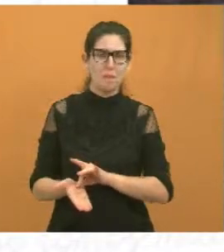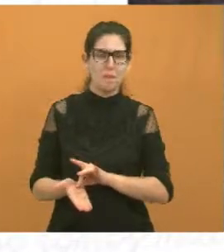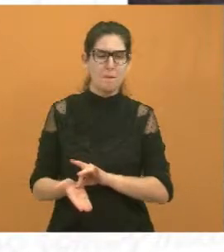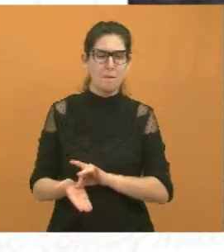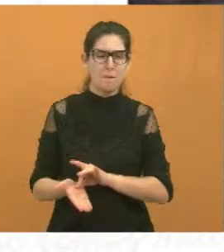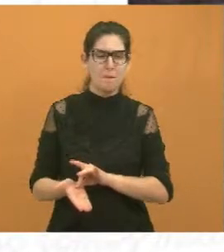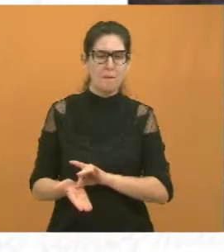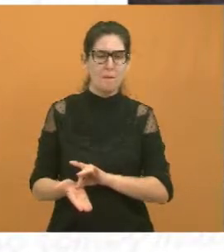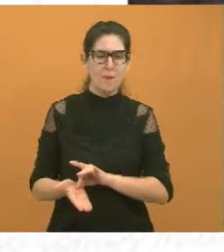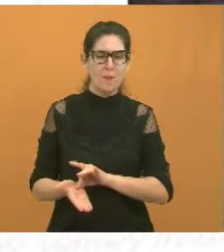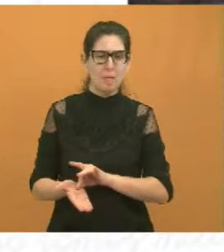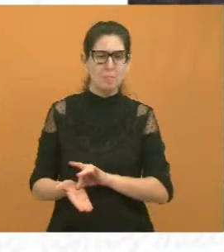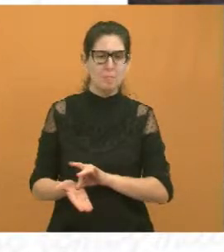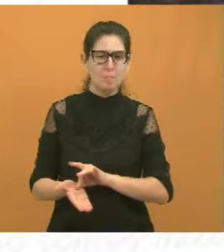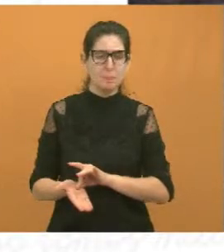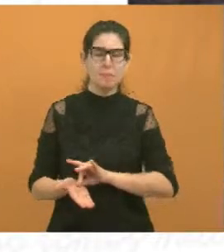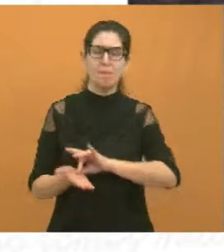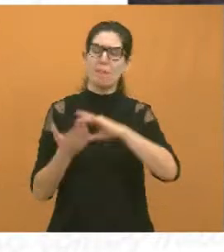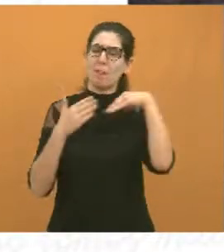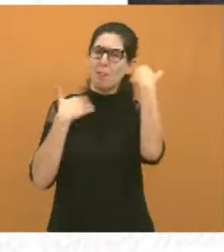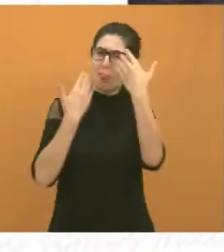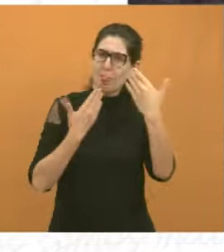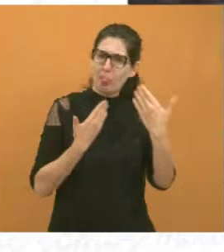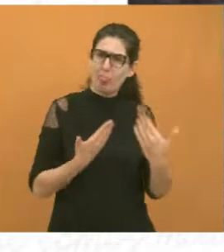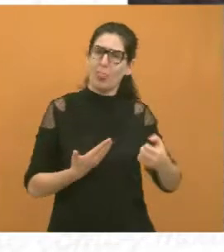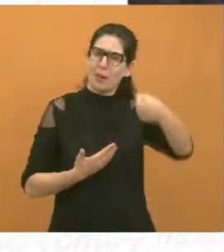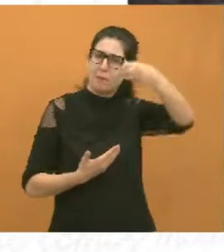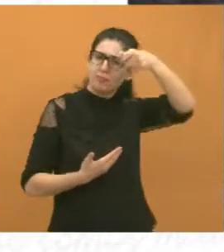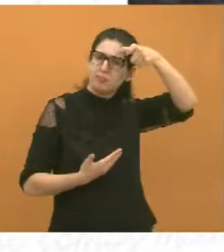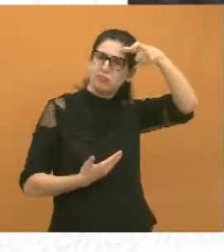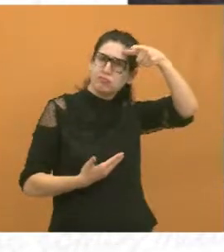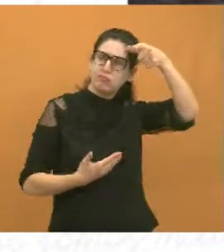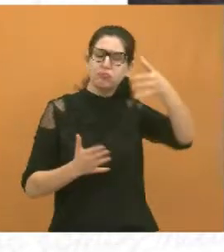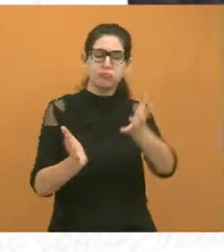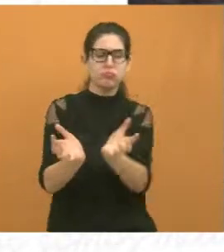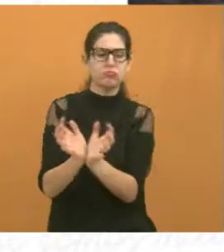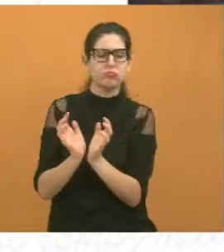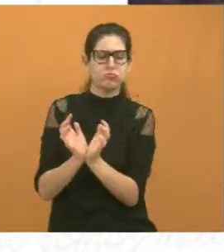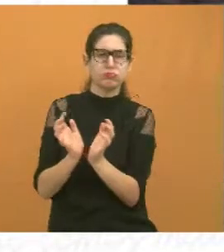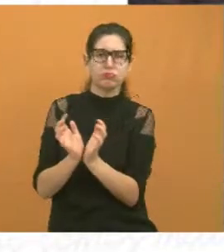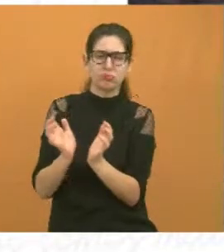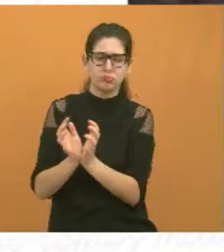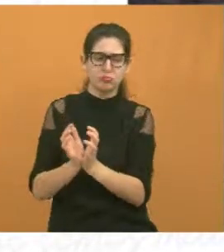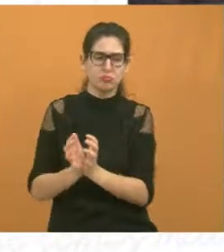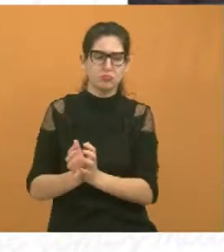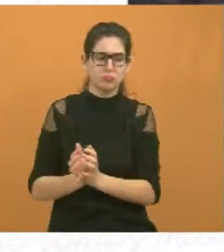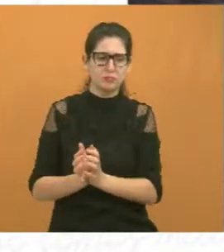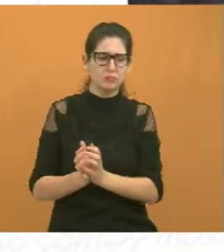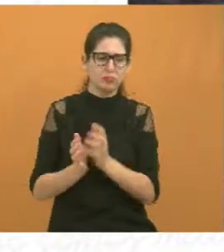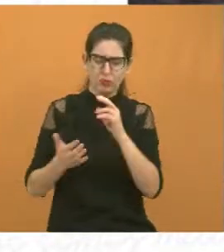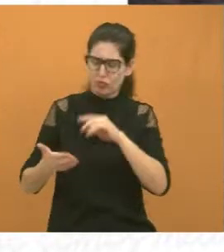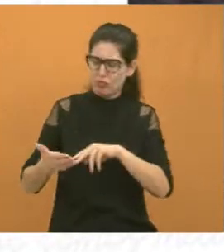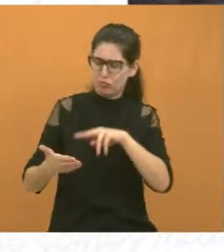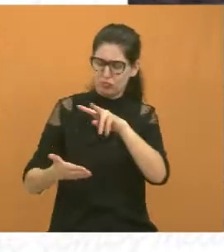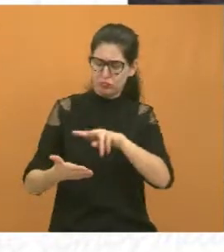ficará como um legado para aquela população. Nós acompanhamos ali a planta da reforma dos dois campos